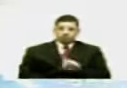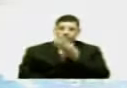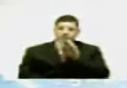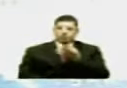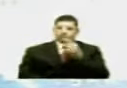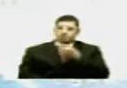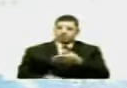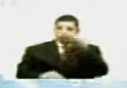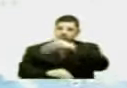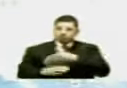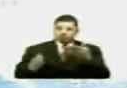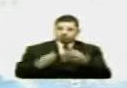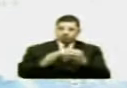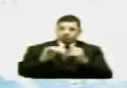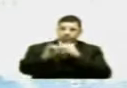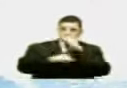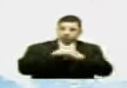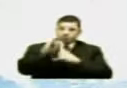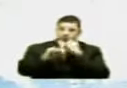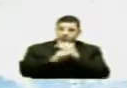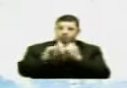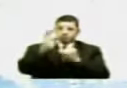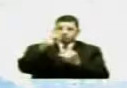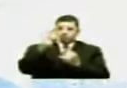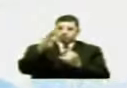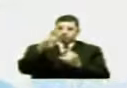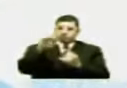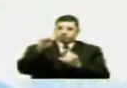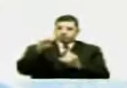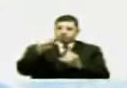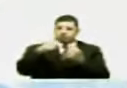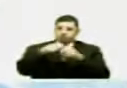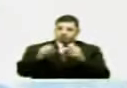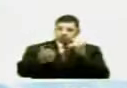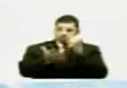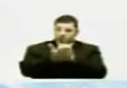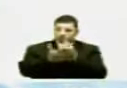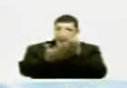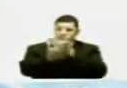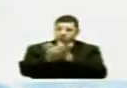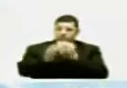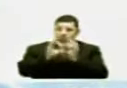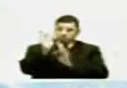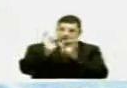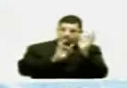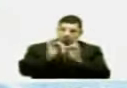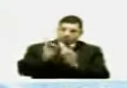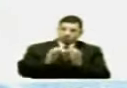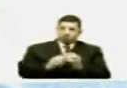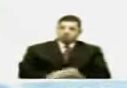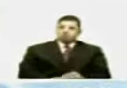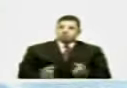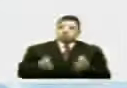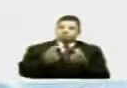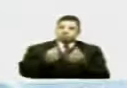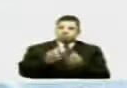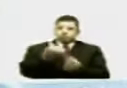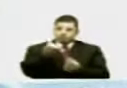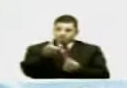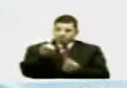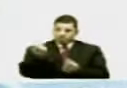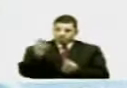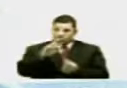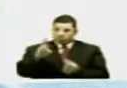E se você entrar agora no site do Tesouro Nacional, está arquivado o projeto de captação dos recursos de